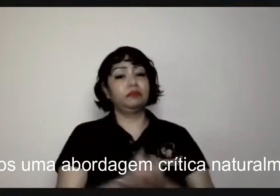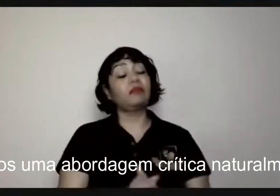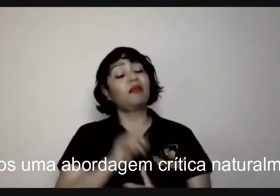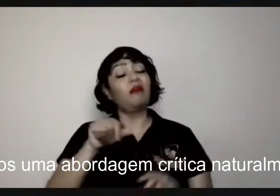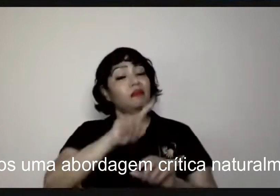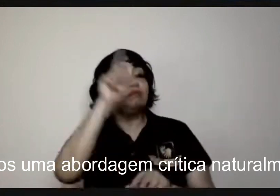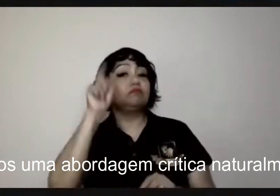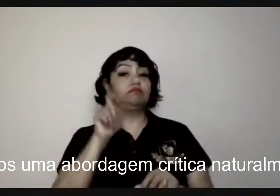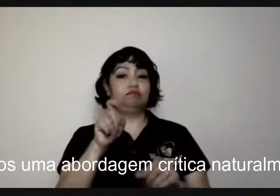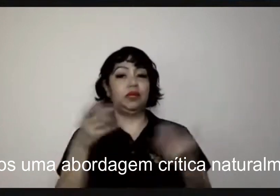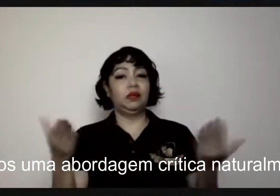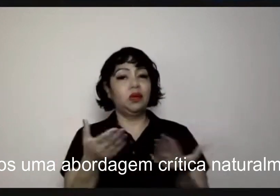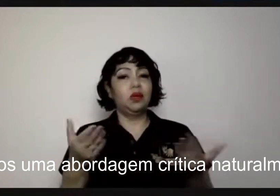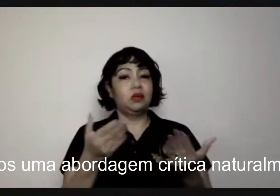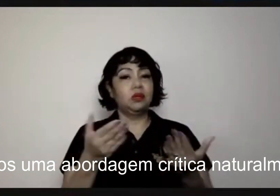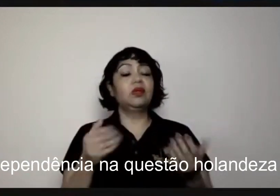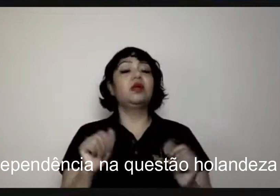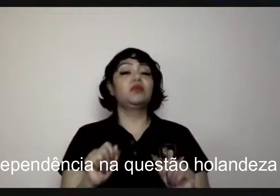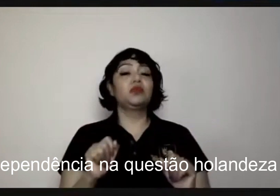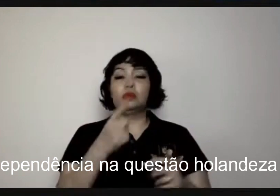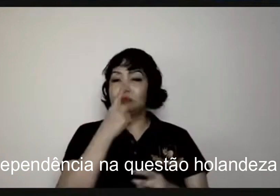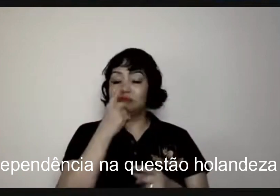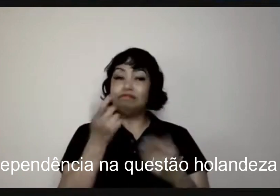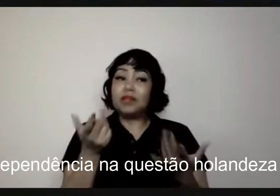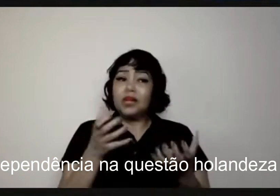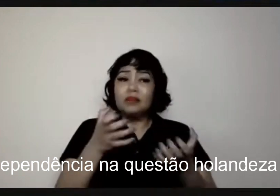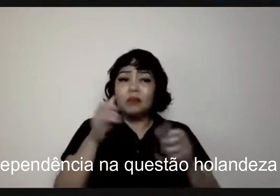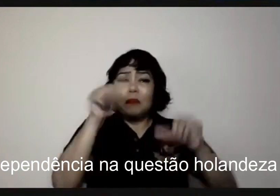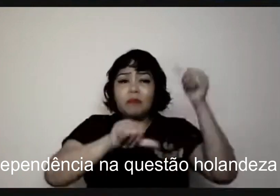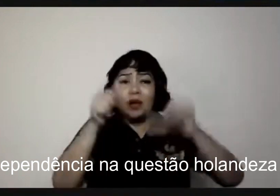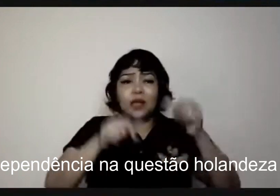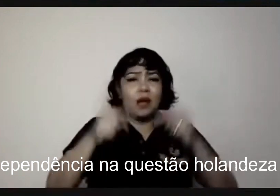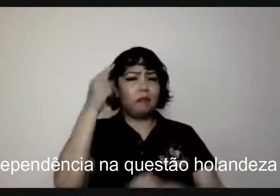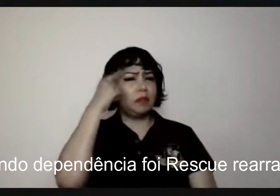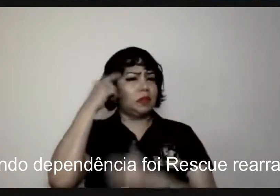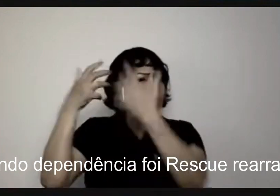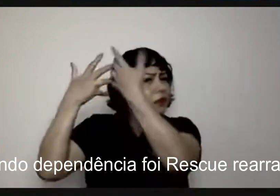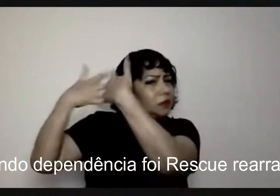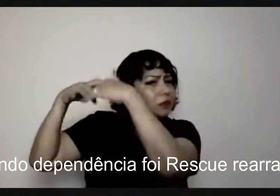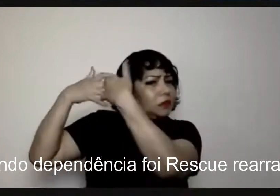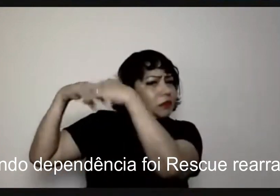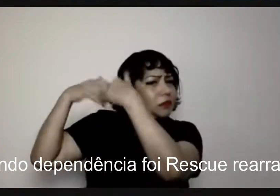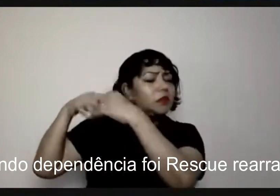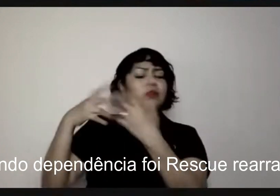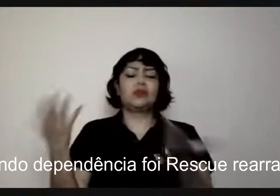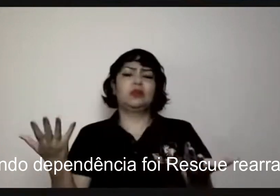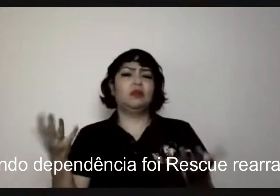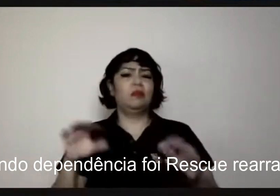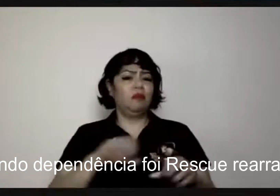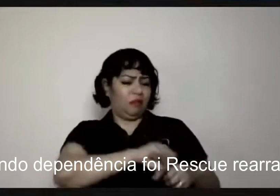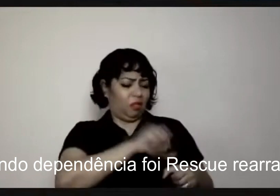uma abordagem crítica, naturalmente, à independência, né? Questionando exatamente que independência foi essa,